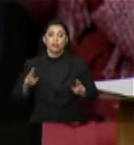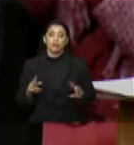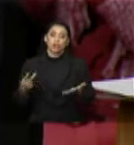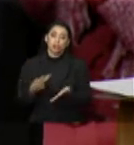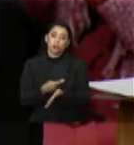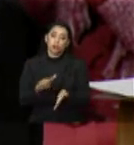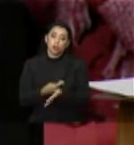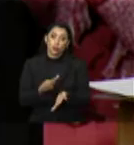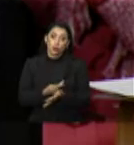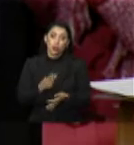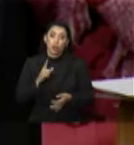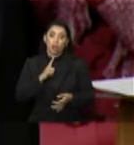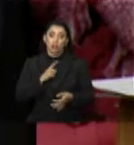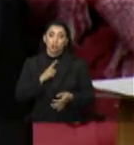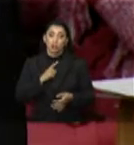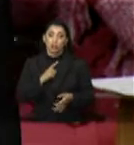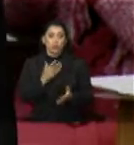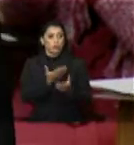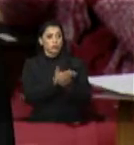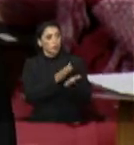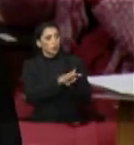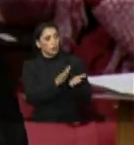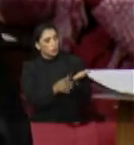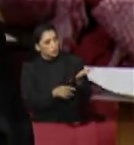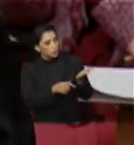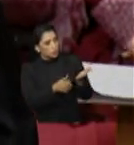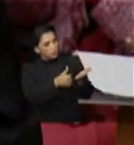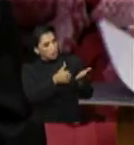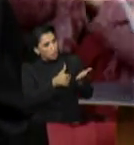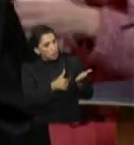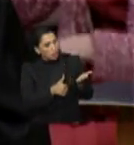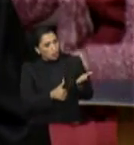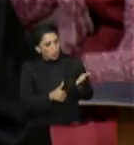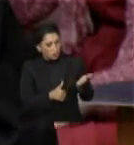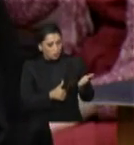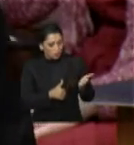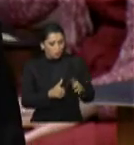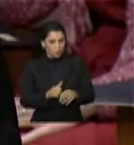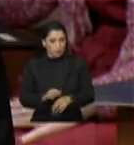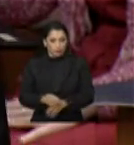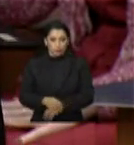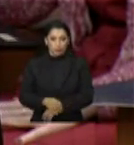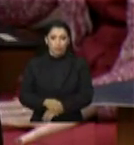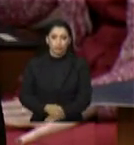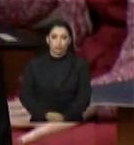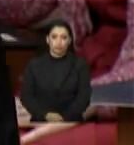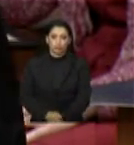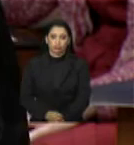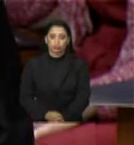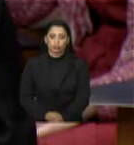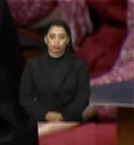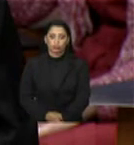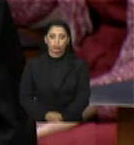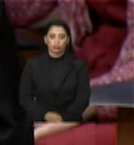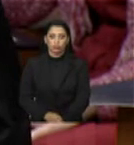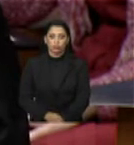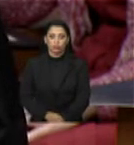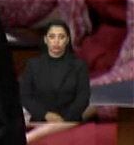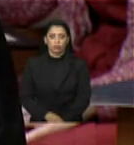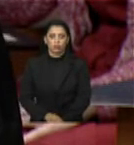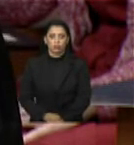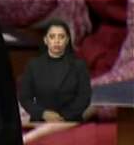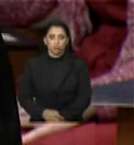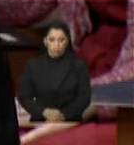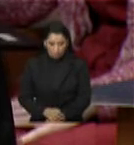mediante a simples consulta os altos e necessidade de dilação probatória e sobre o qual não tem havido controvérsia